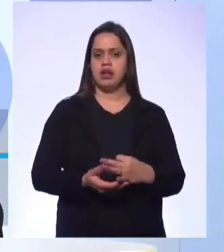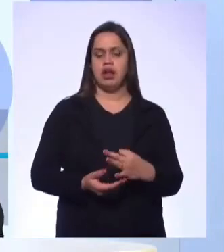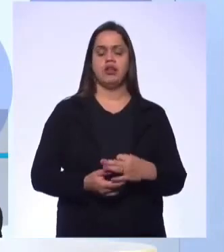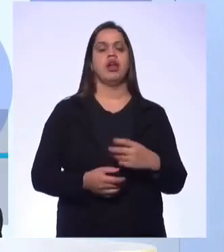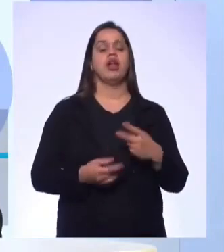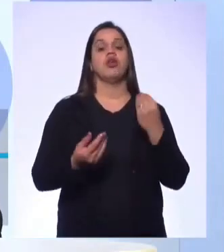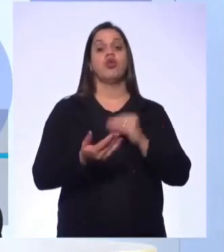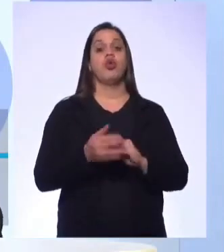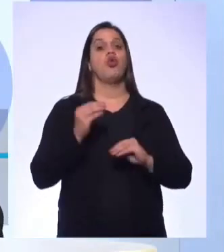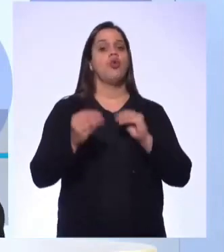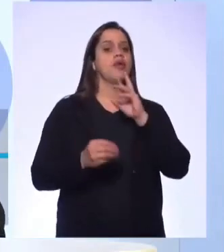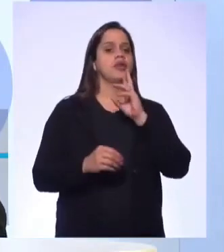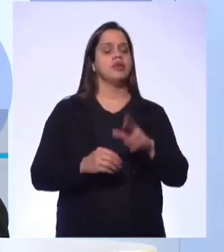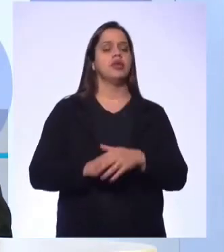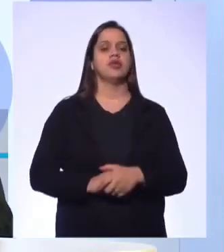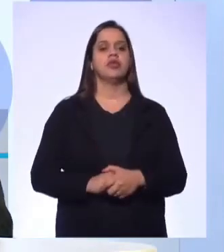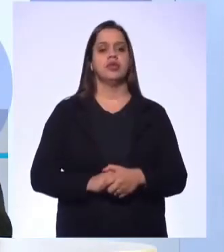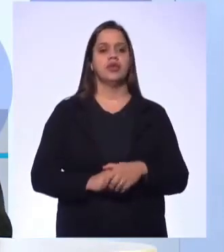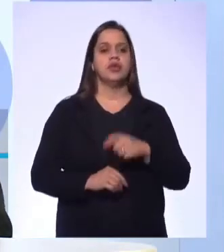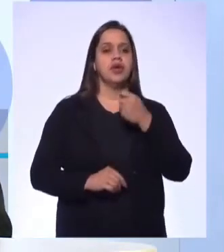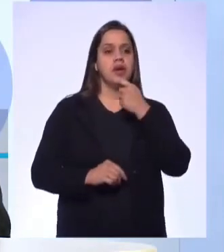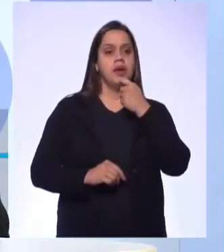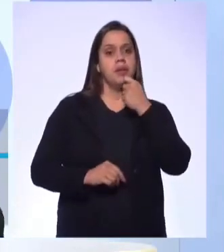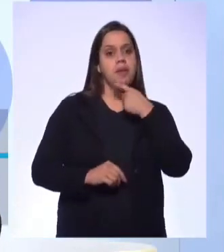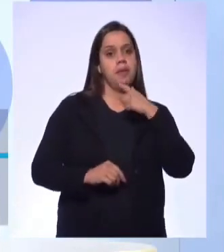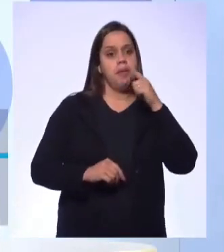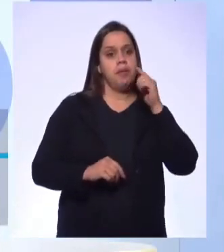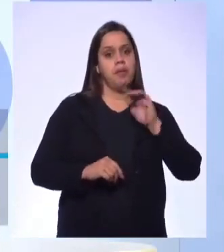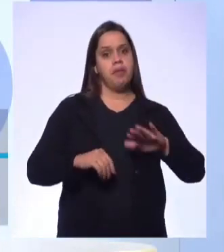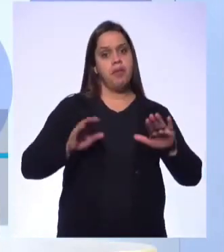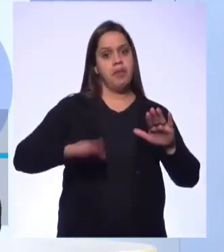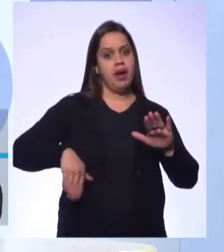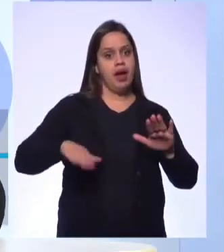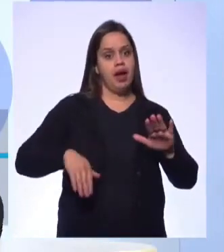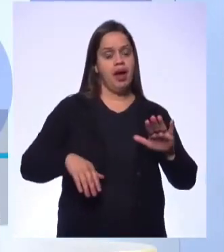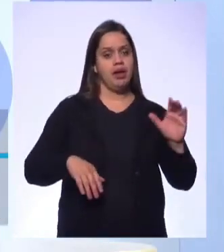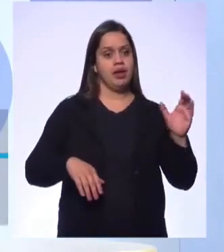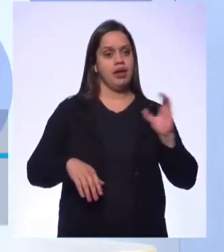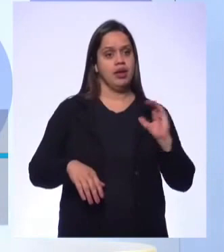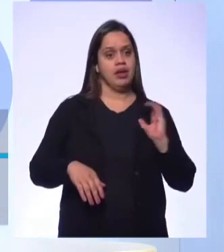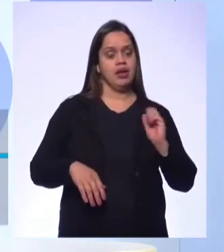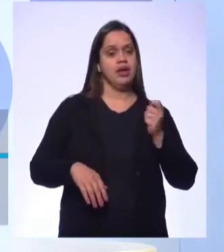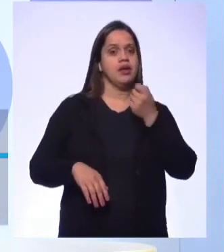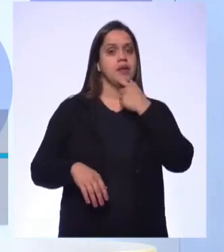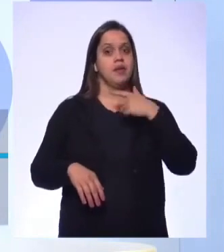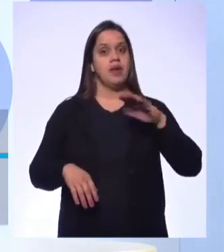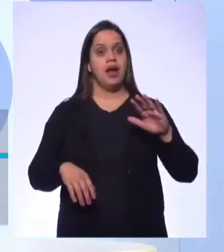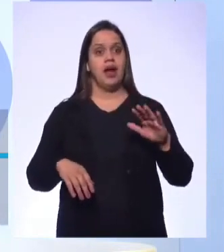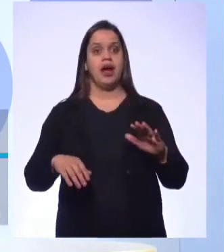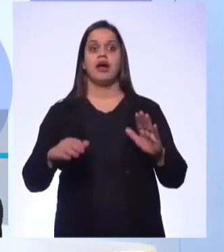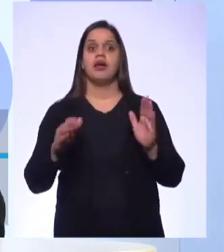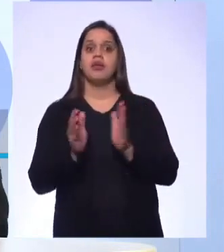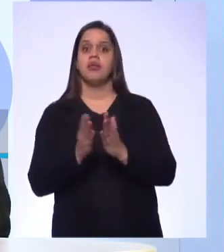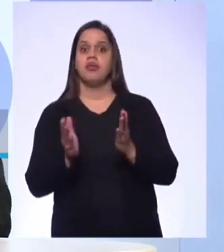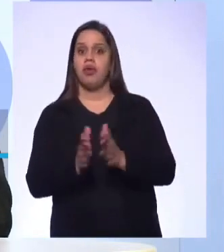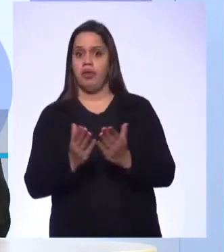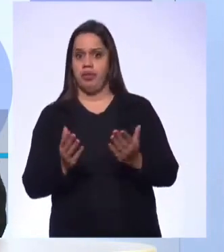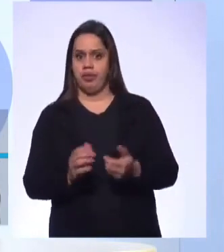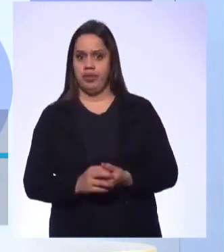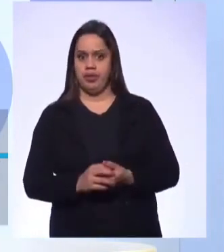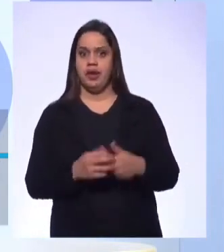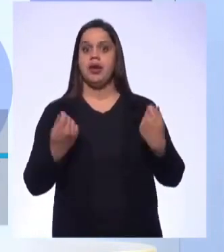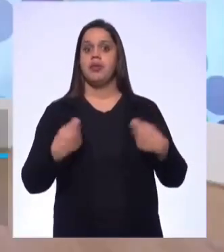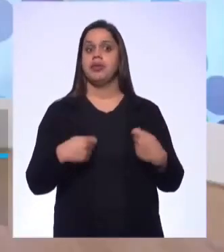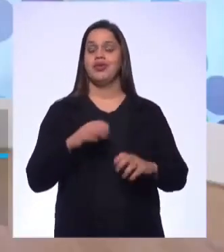Ela colocou assim, praia de rico e praia de pobre. Só que a gente precisa tomar cuidado quando a gente fala assim. Para não